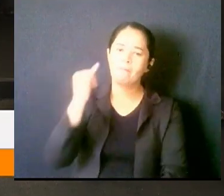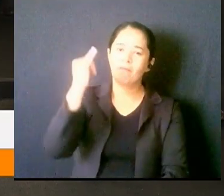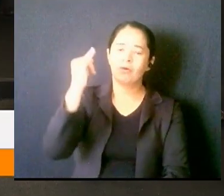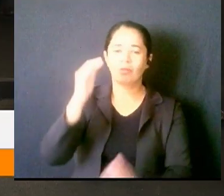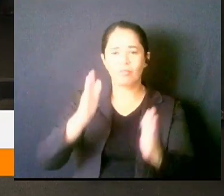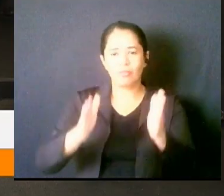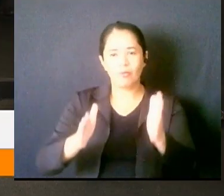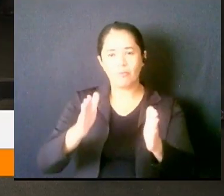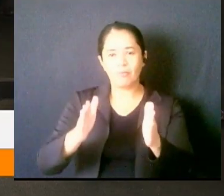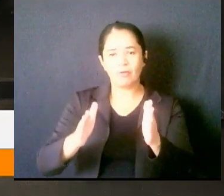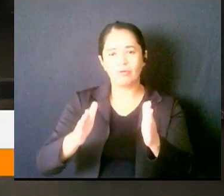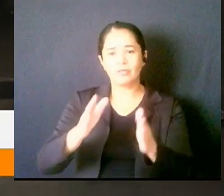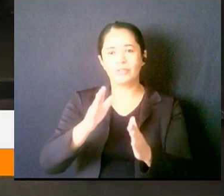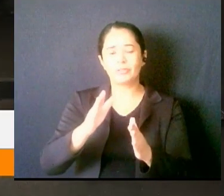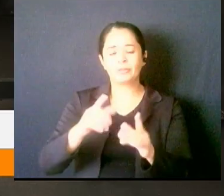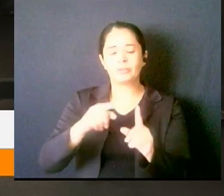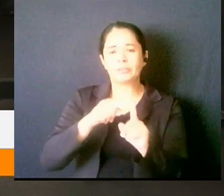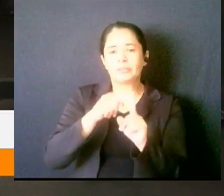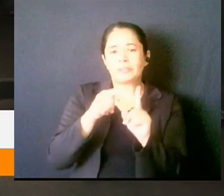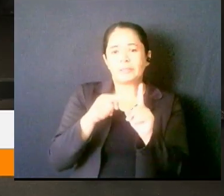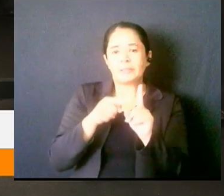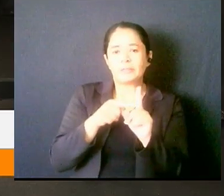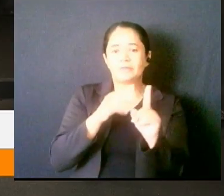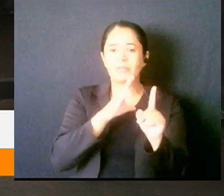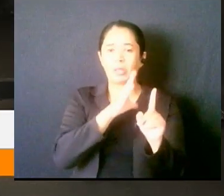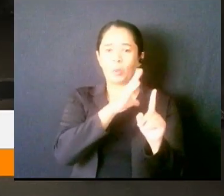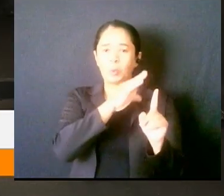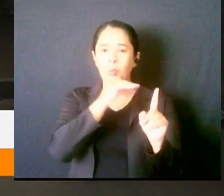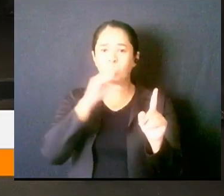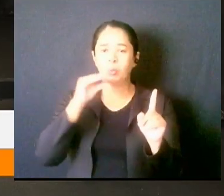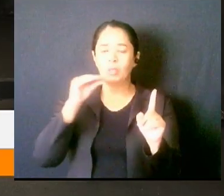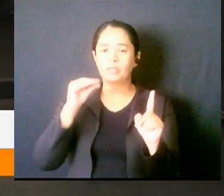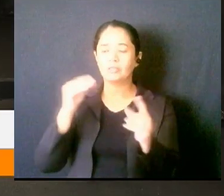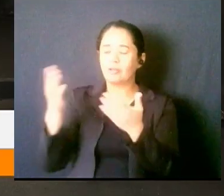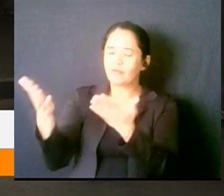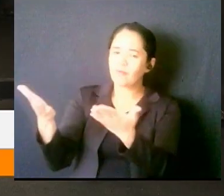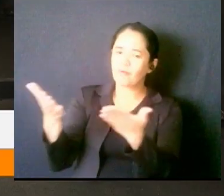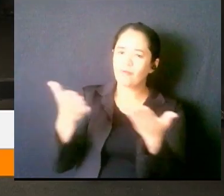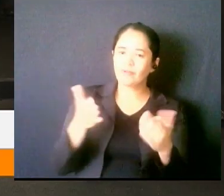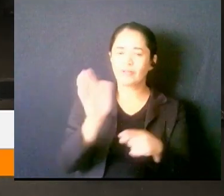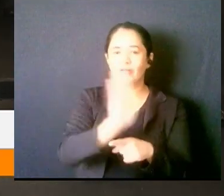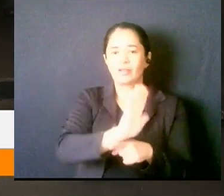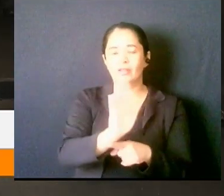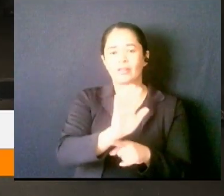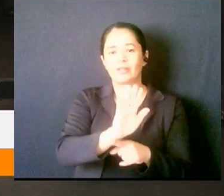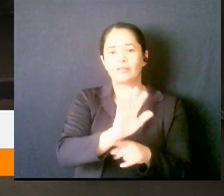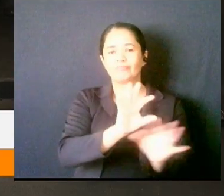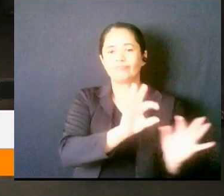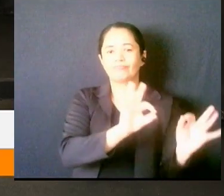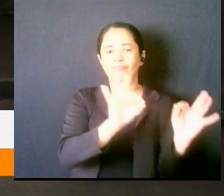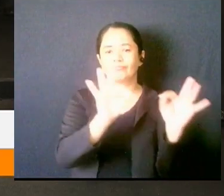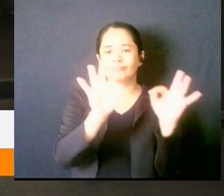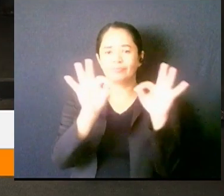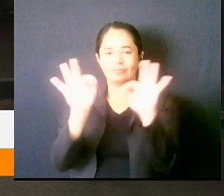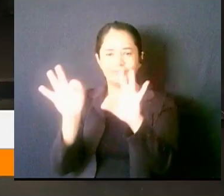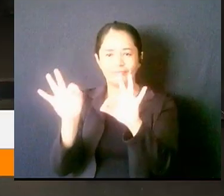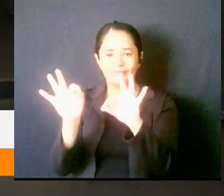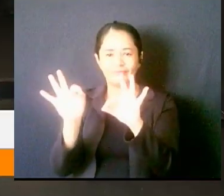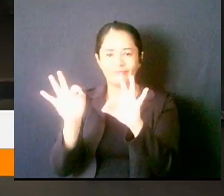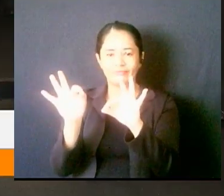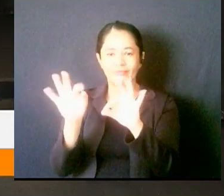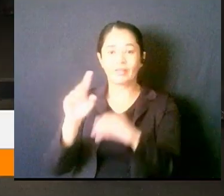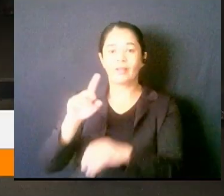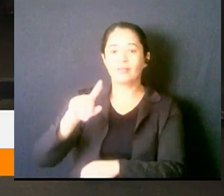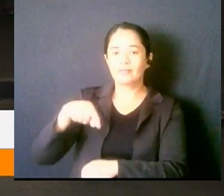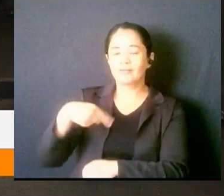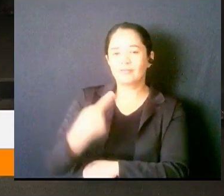quero convidar os nossos especialistas para acompanhar essa pequena entrevista. E depois da entrevista a